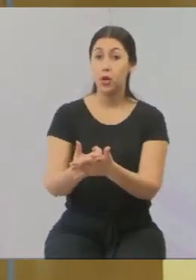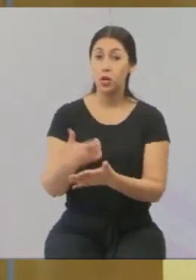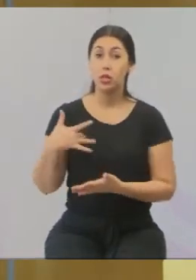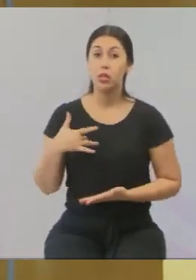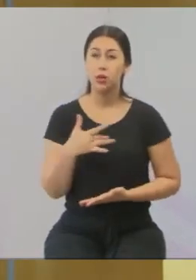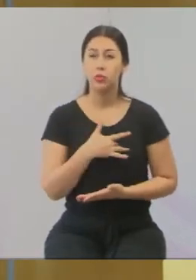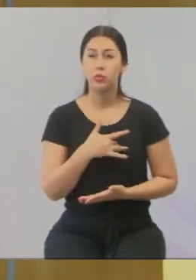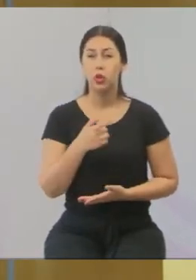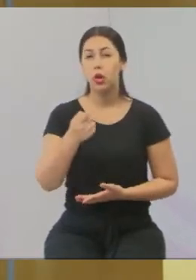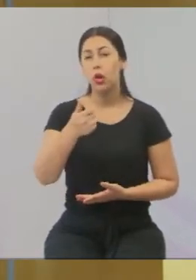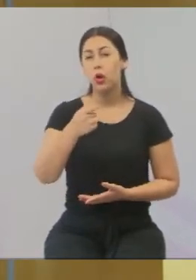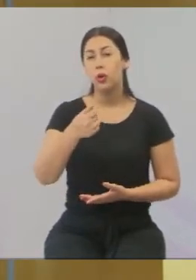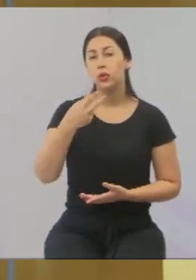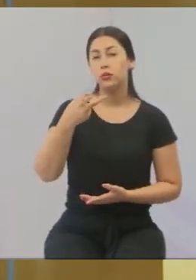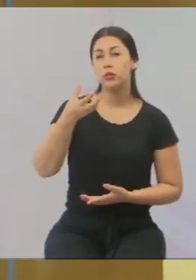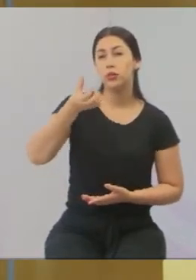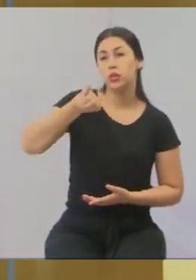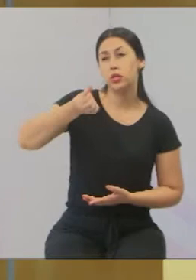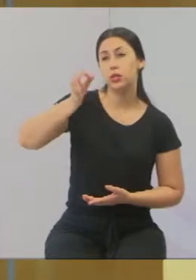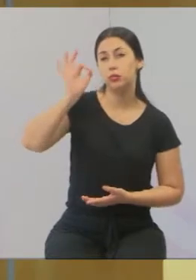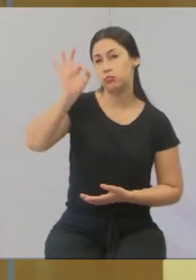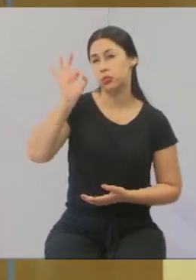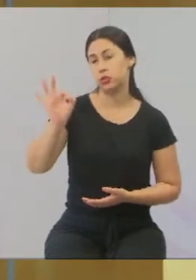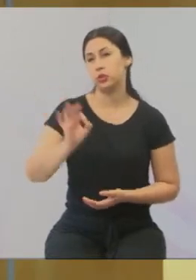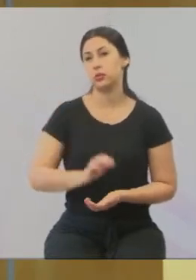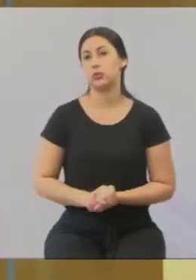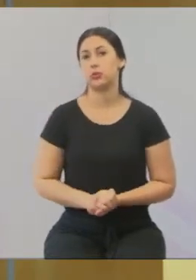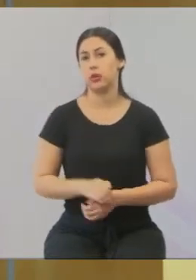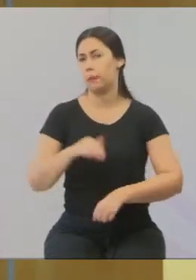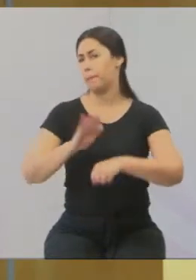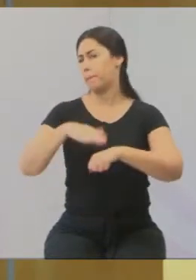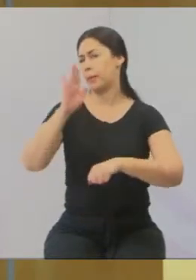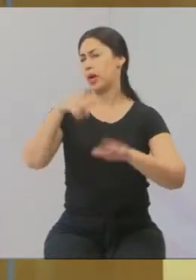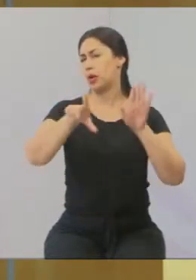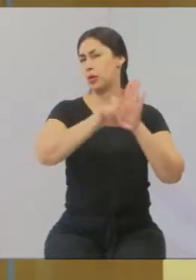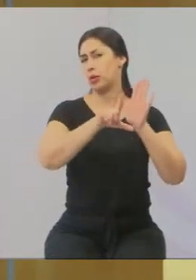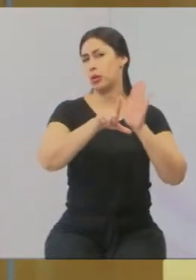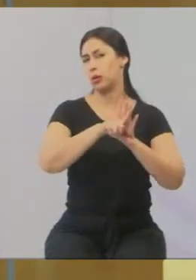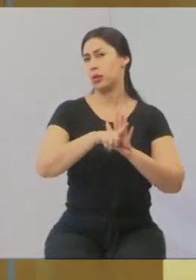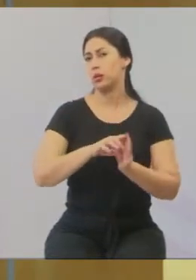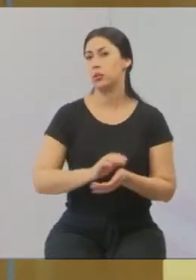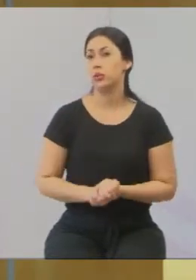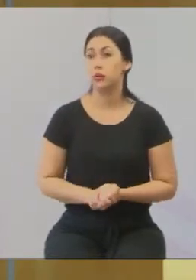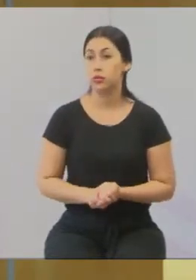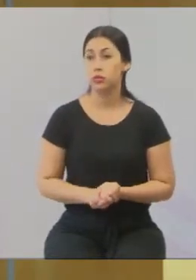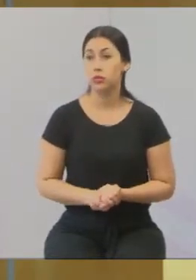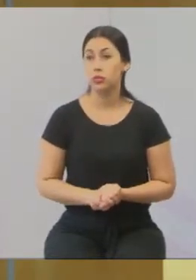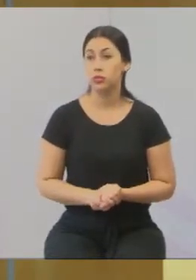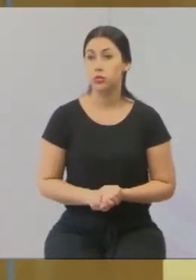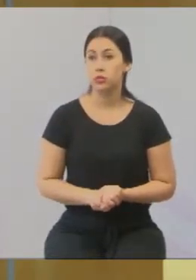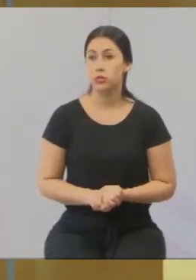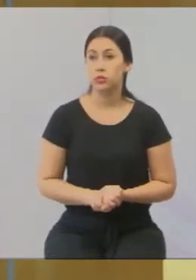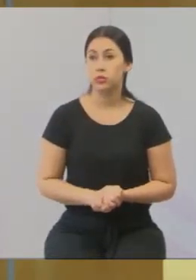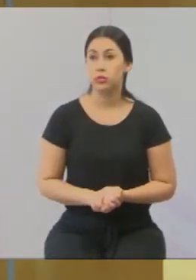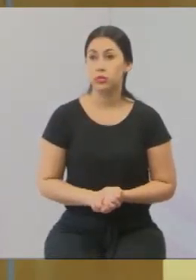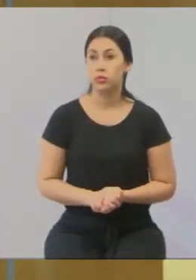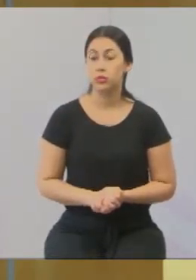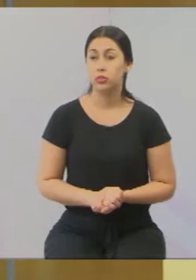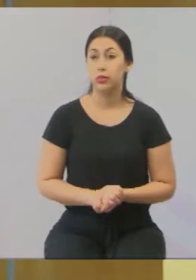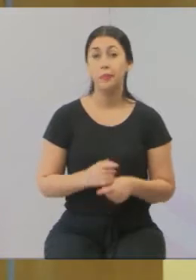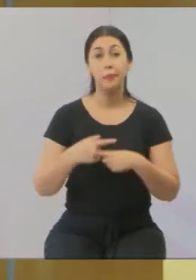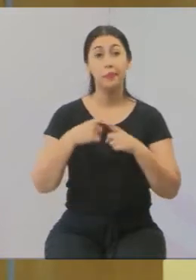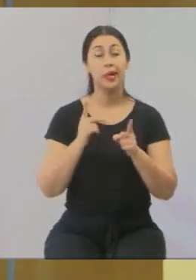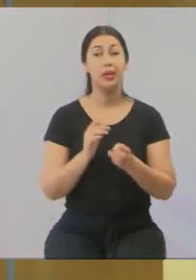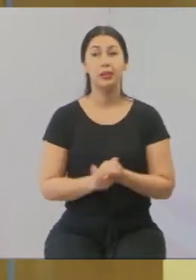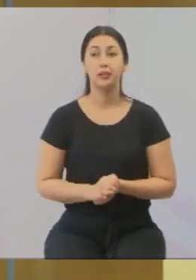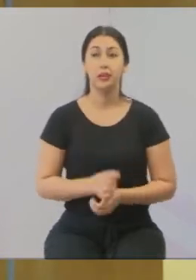de 26%. É 10% a mais do que a lei permite, ou obriga. Mas não adianta